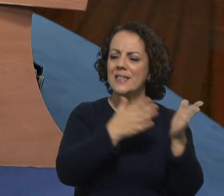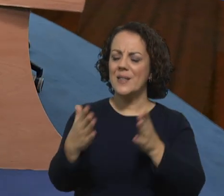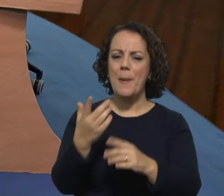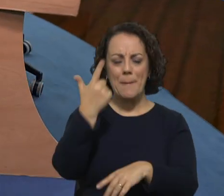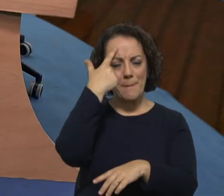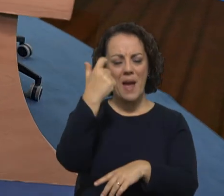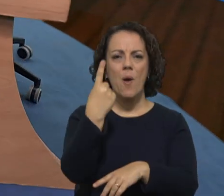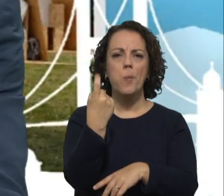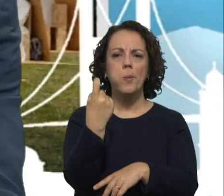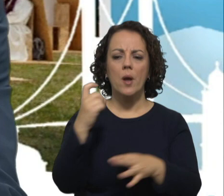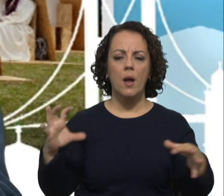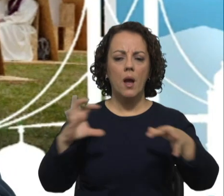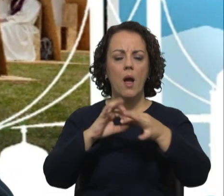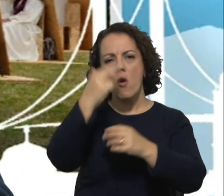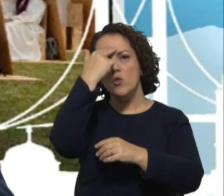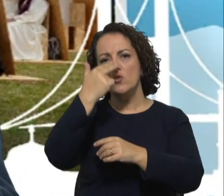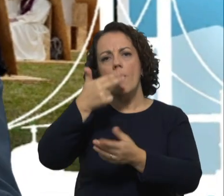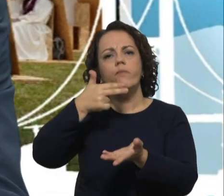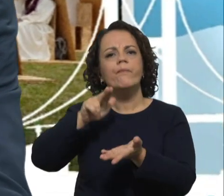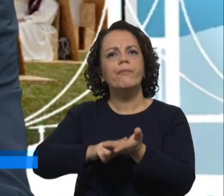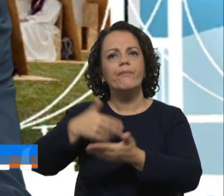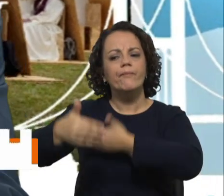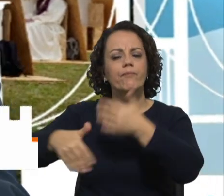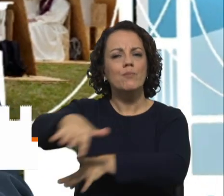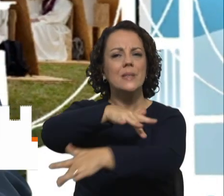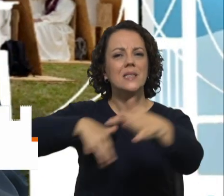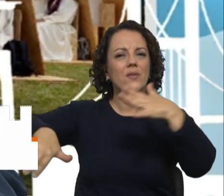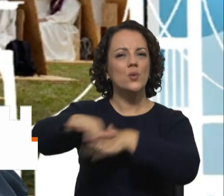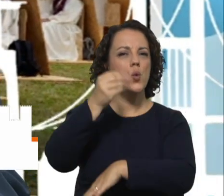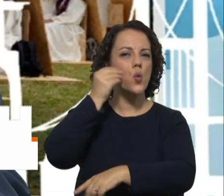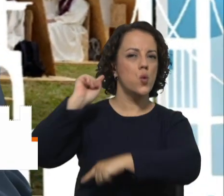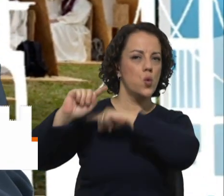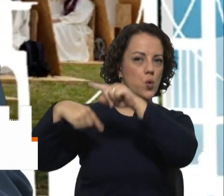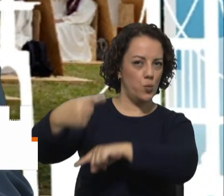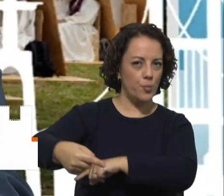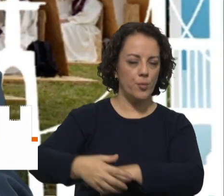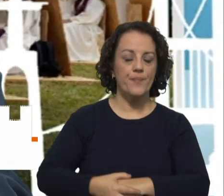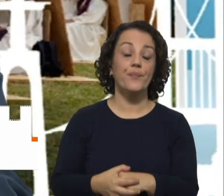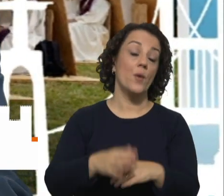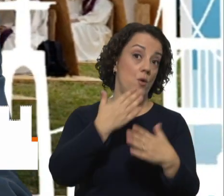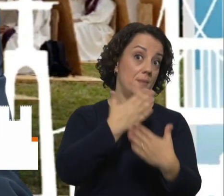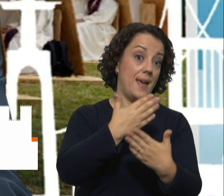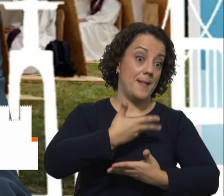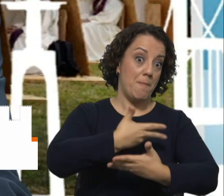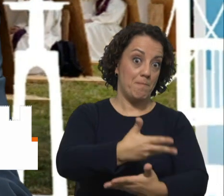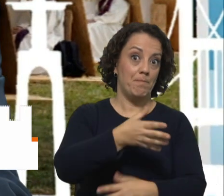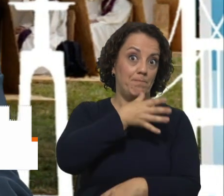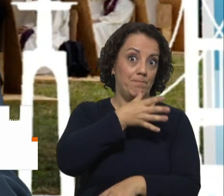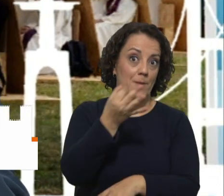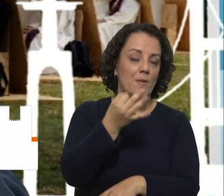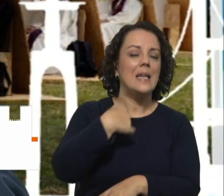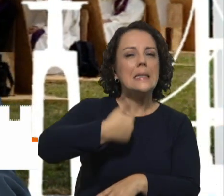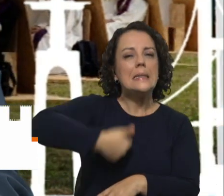civilizacional. Exato. A questão que me interessa, muito obrigado antes de mais pelo convite, Henrique, para estar aqui. O que me interessa realmente é a relação entre a Bíblia